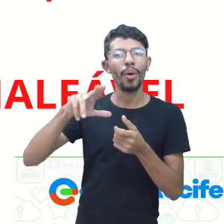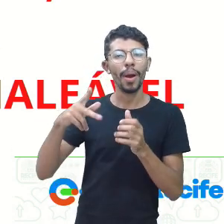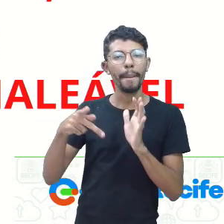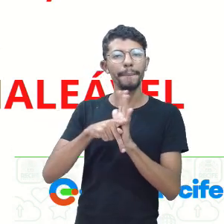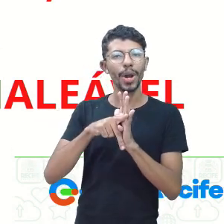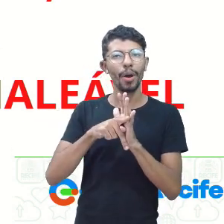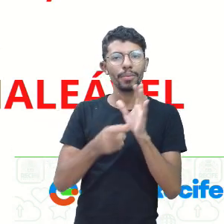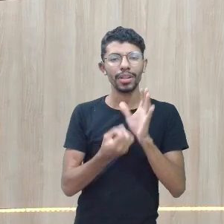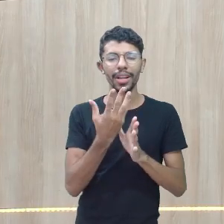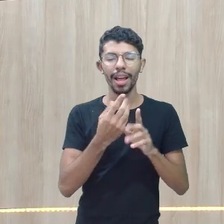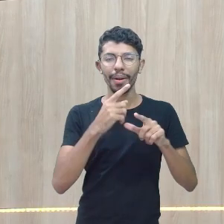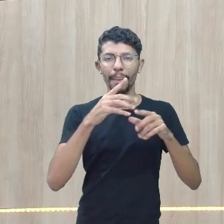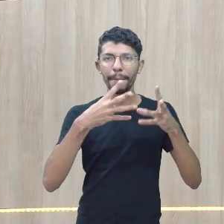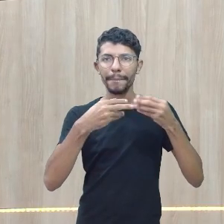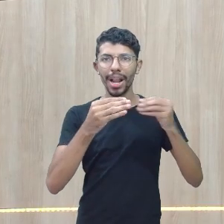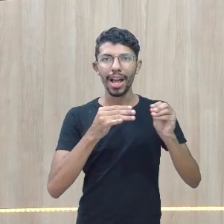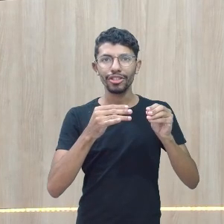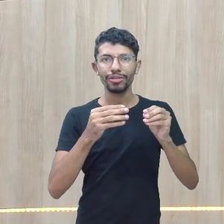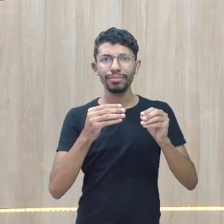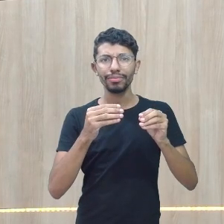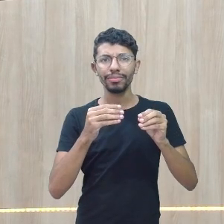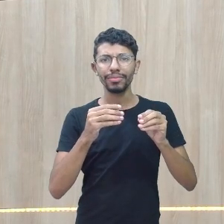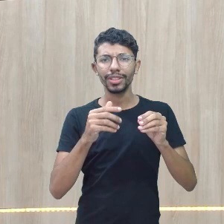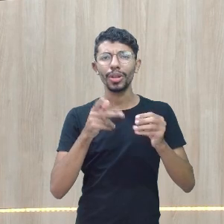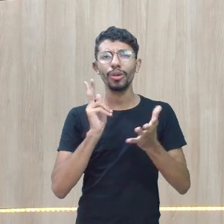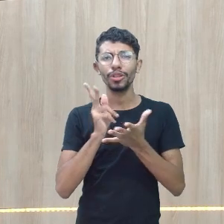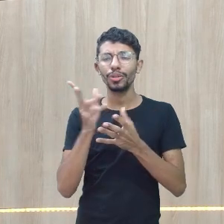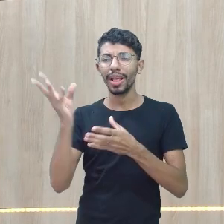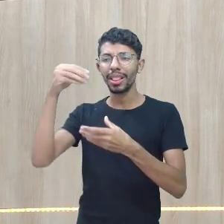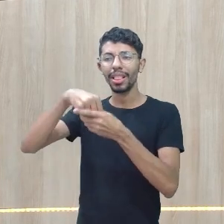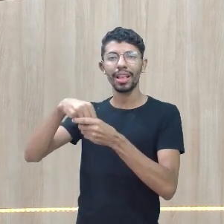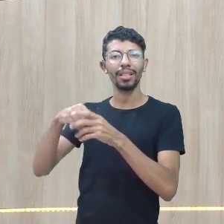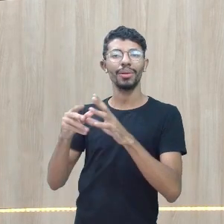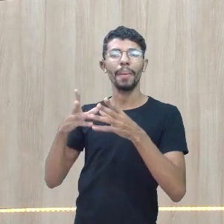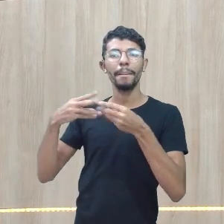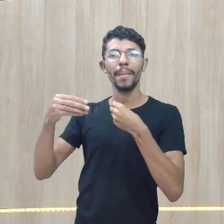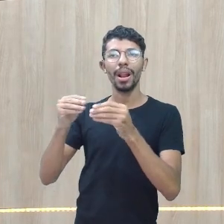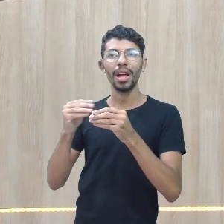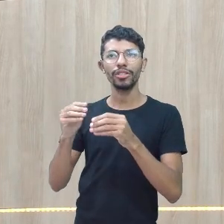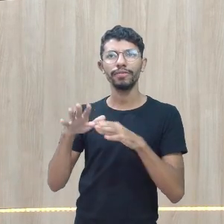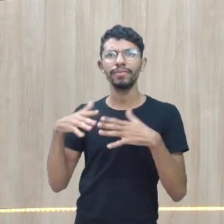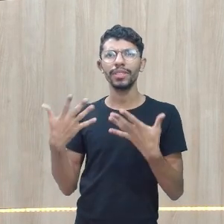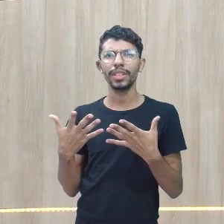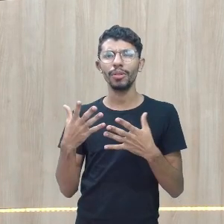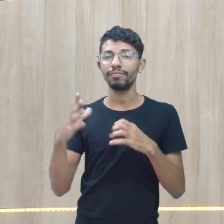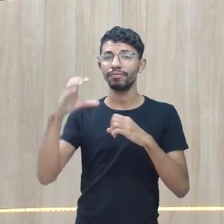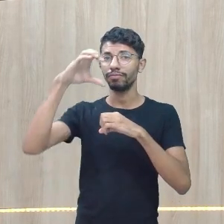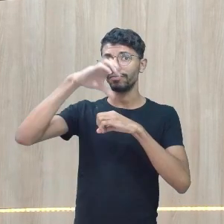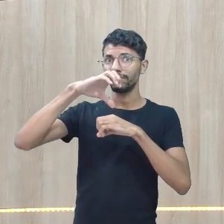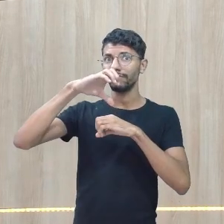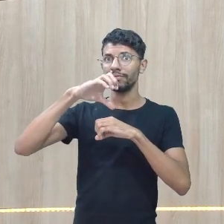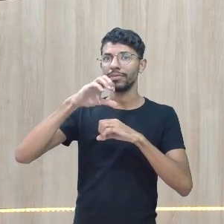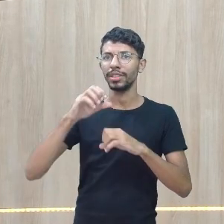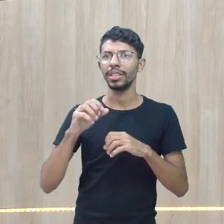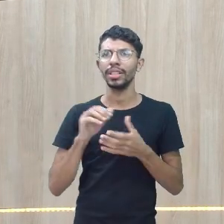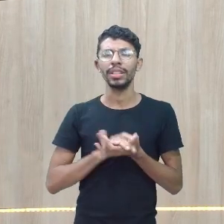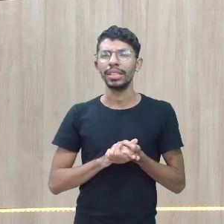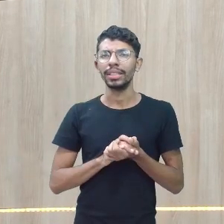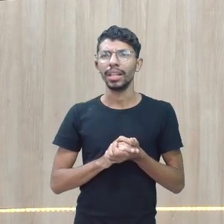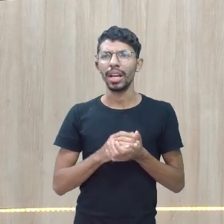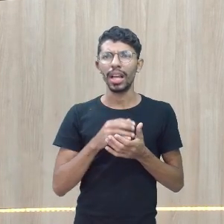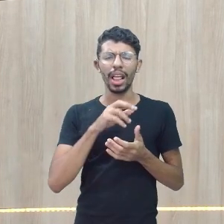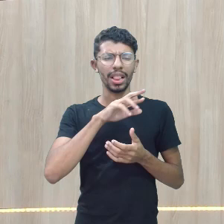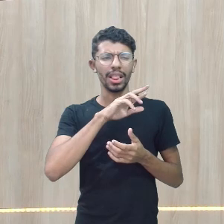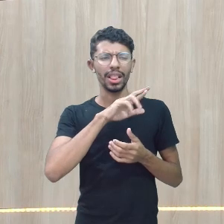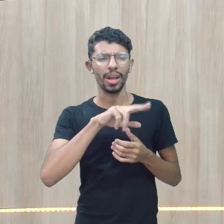Isso para a gente pensar. Será que realmente... Eu aqui estou fazendo uma forma de pergunta. Mas será que o que não é de plástico está dentro